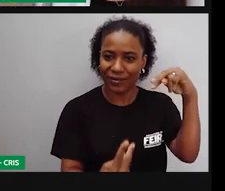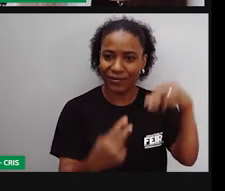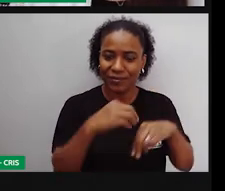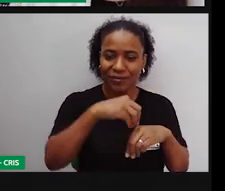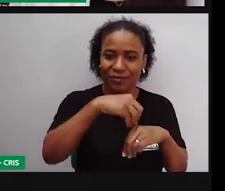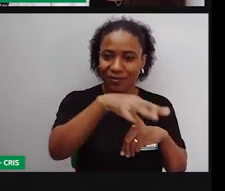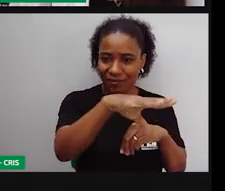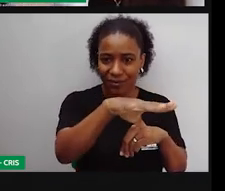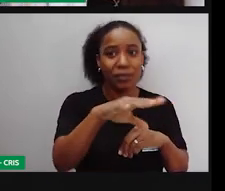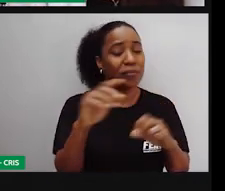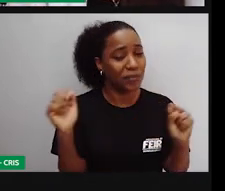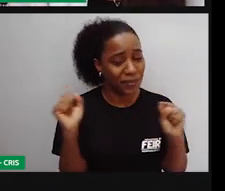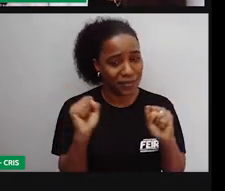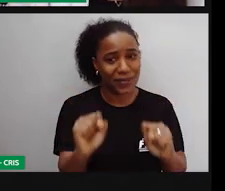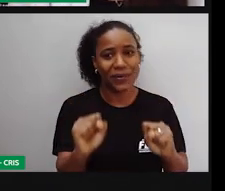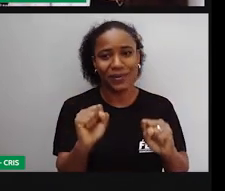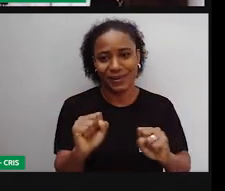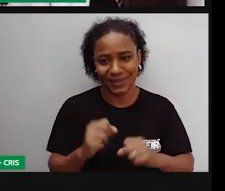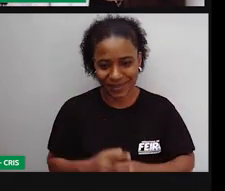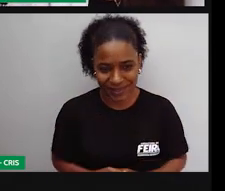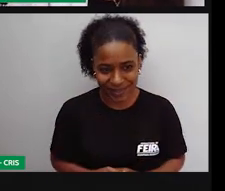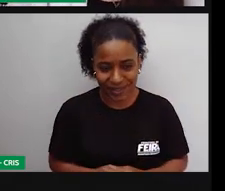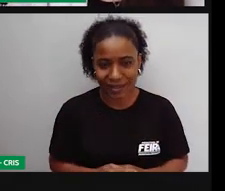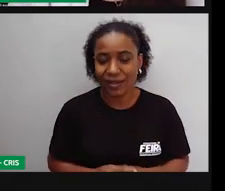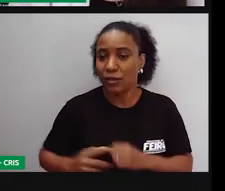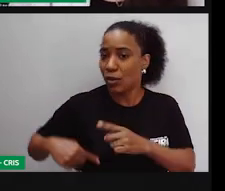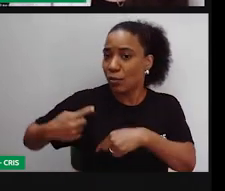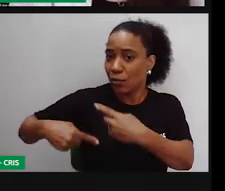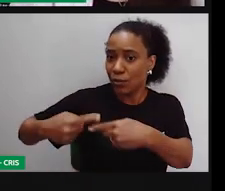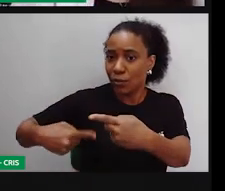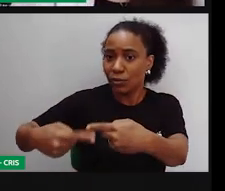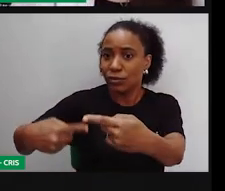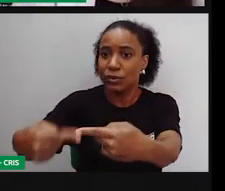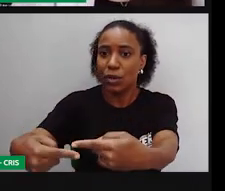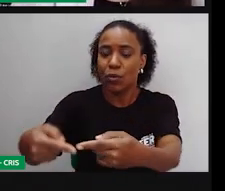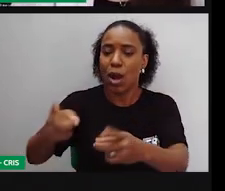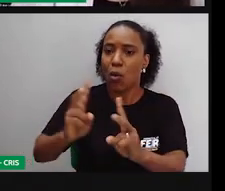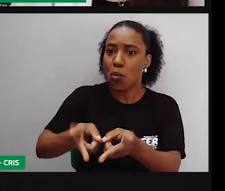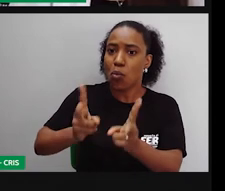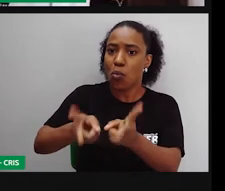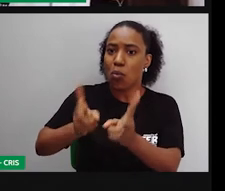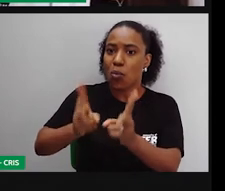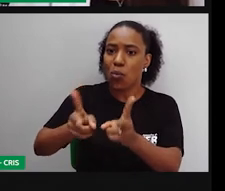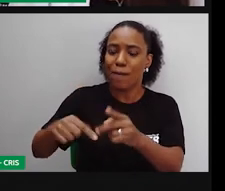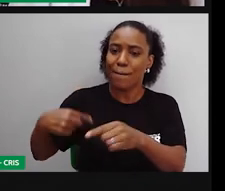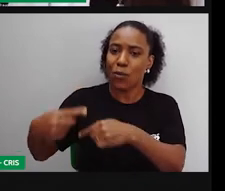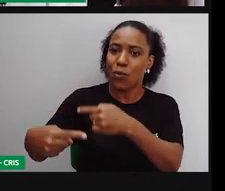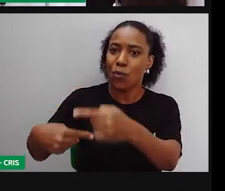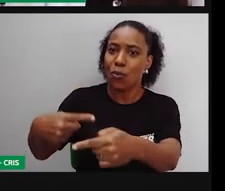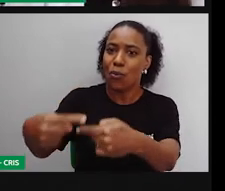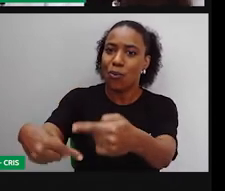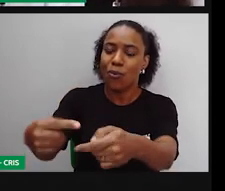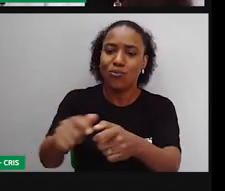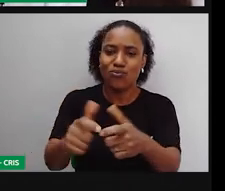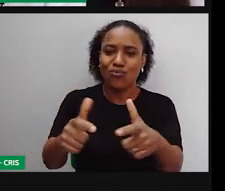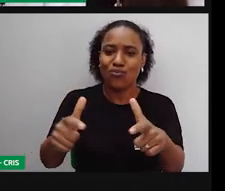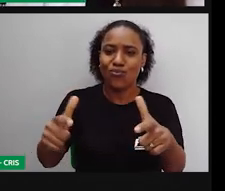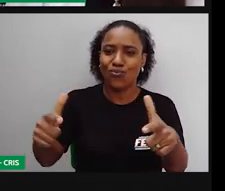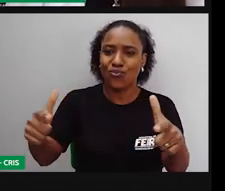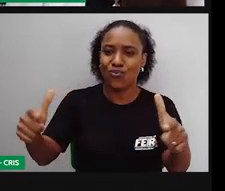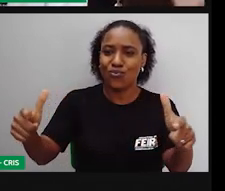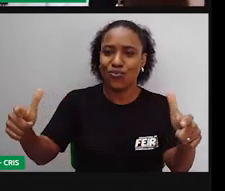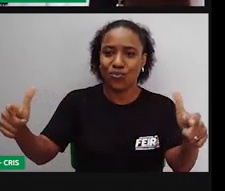genes. Assim, a reprodução é imprescindível para a manutenção das espécies. Porque se não tivesse essa